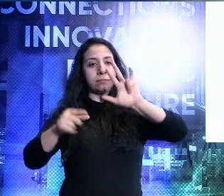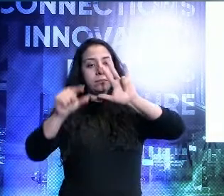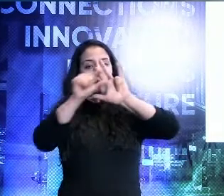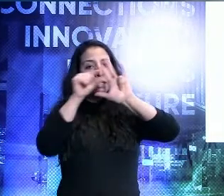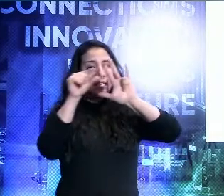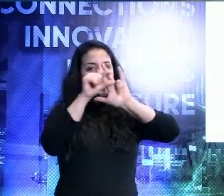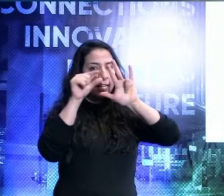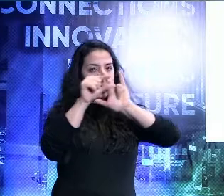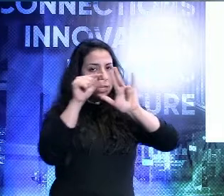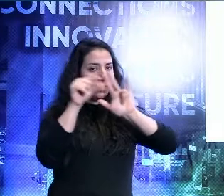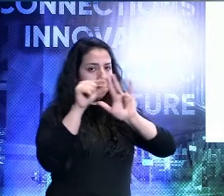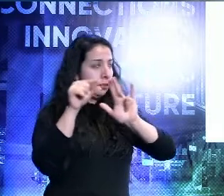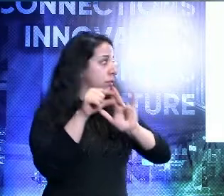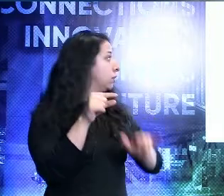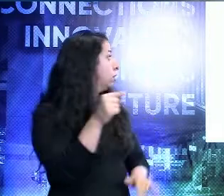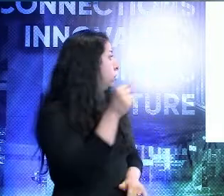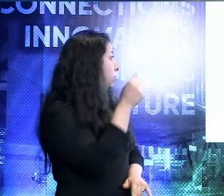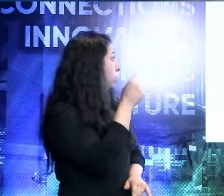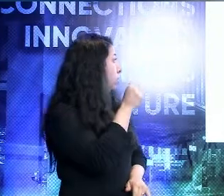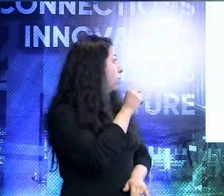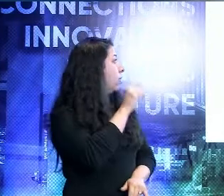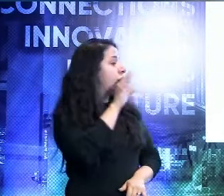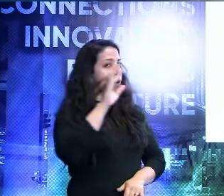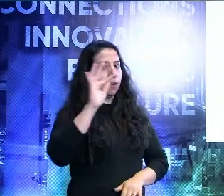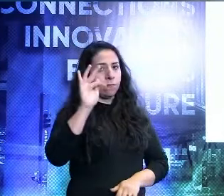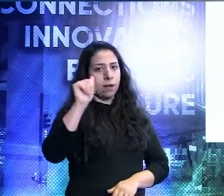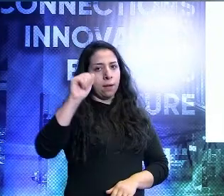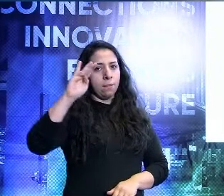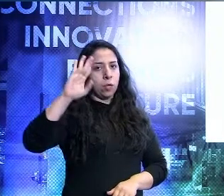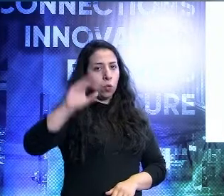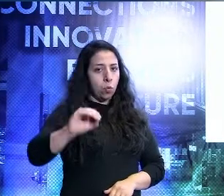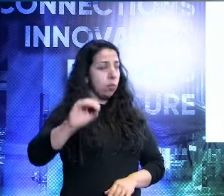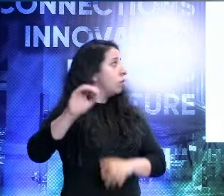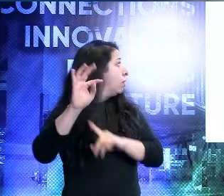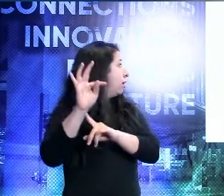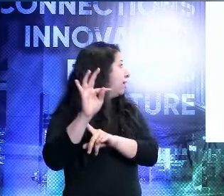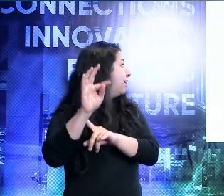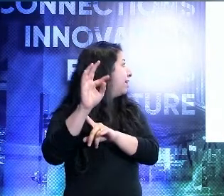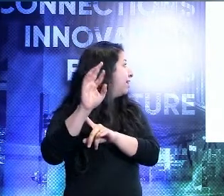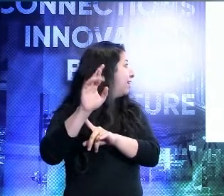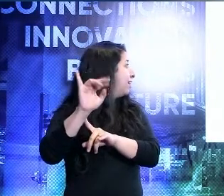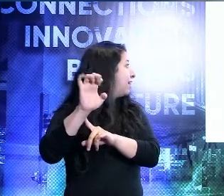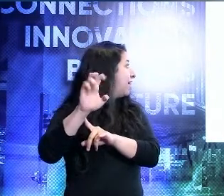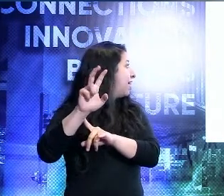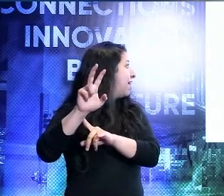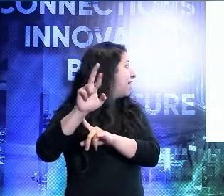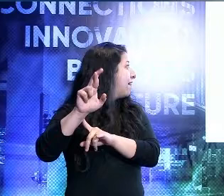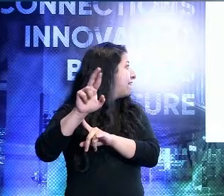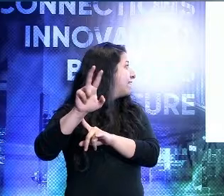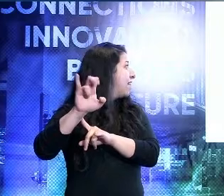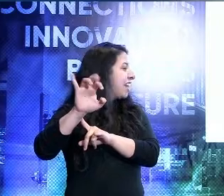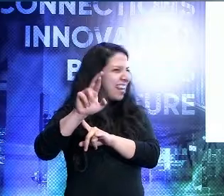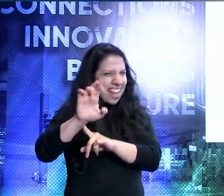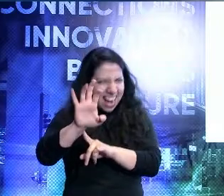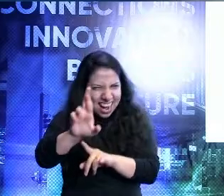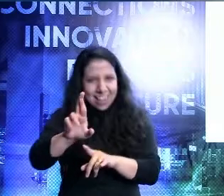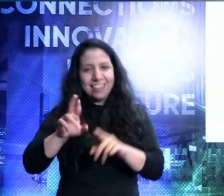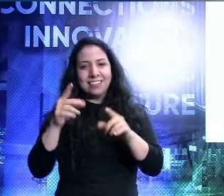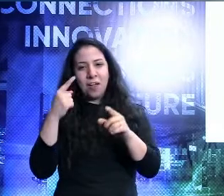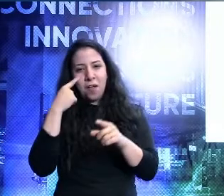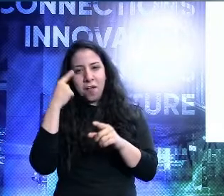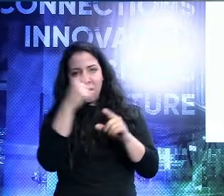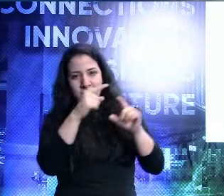meio, então não tem jeito. Vocês vão ter que aprender esse sobrenome. Tira uma foto aí, né? Um sobrenome meio complicado. Desde o prezinho na chamada a gente tinha que explicar como é que é a